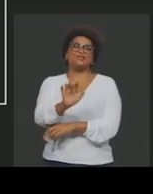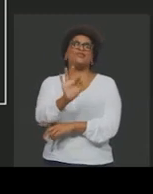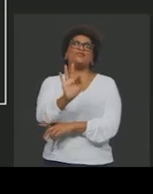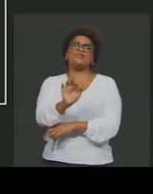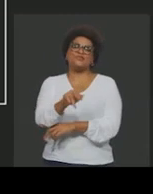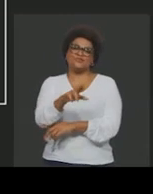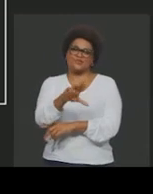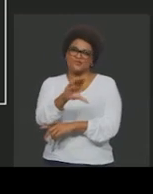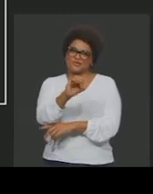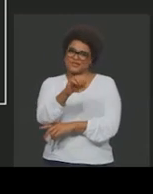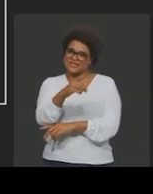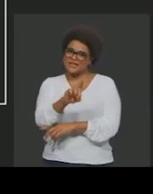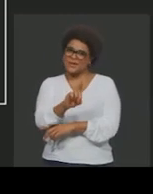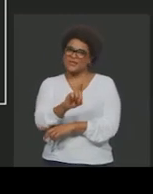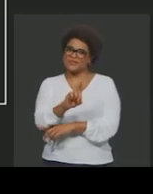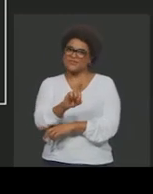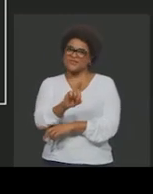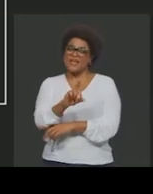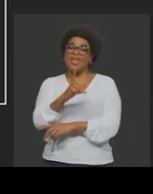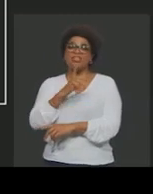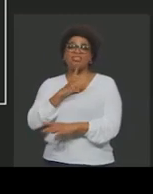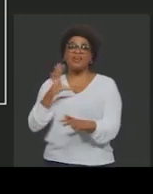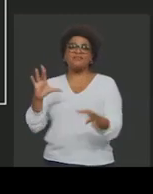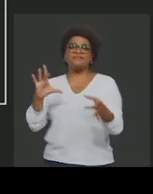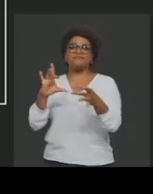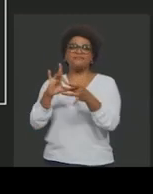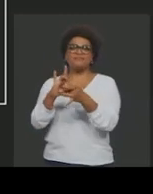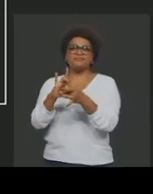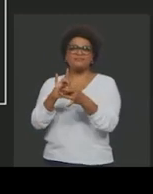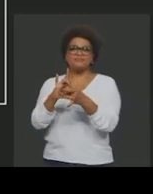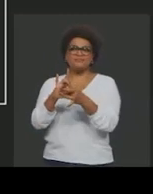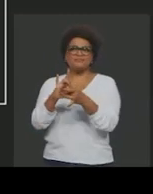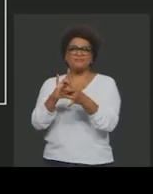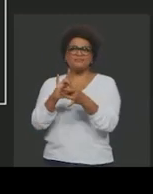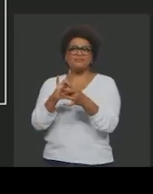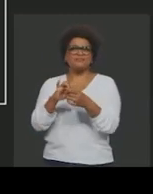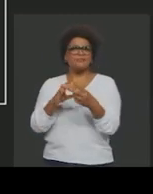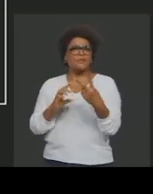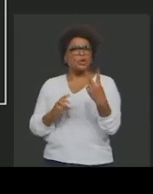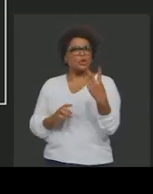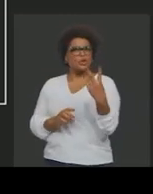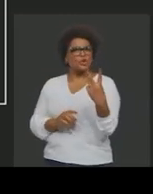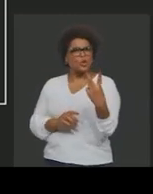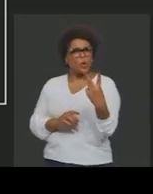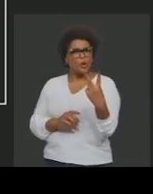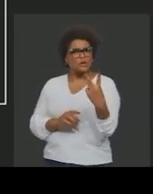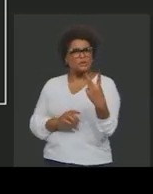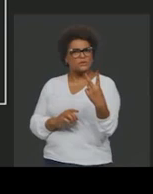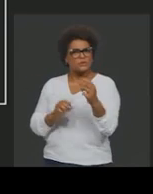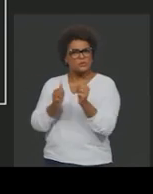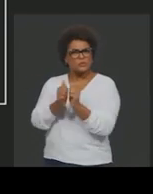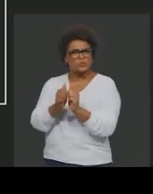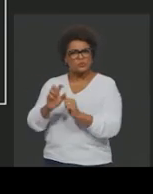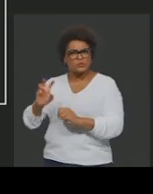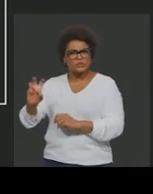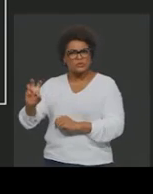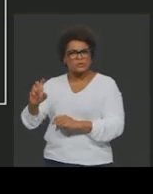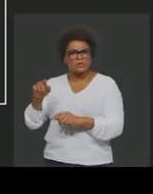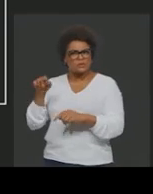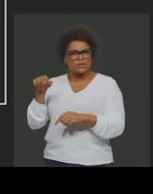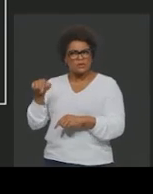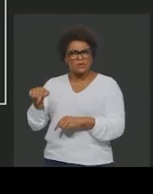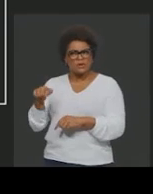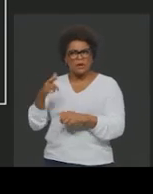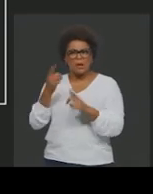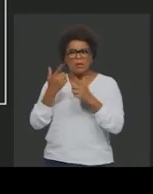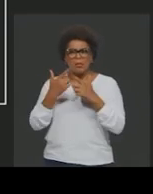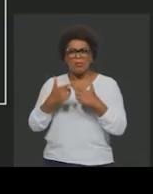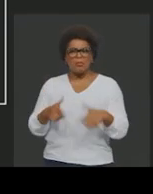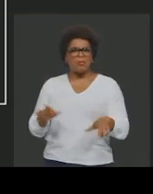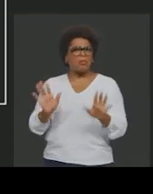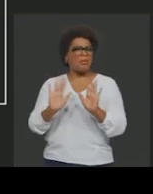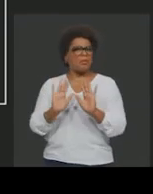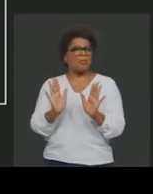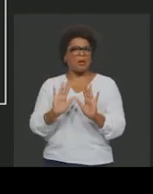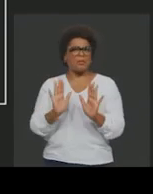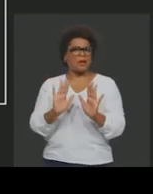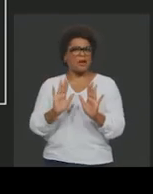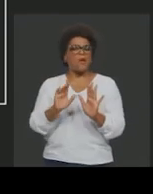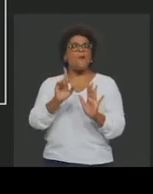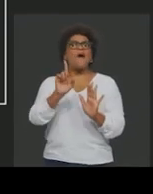lado direito. Nossa, mas foram 2 ao mesmo tempo no 5? Não tem problema. Não tem problema nenhum, continua sendo